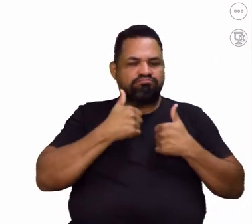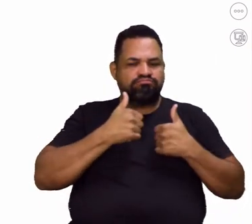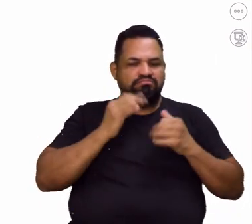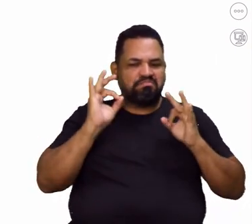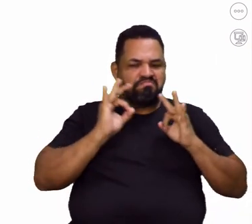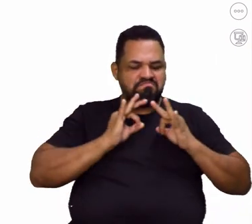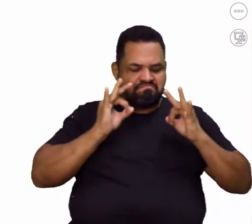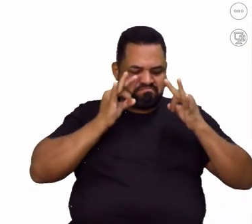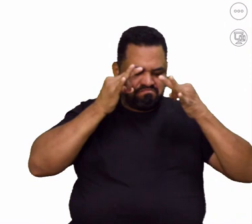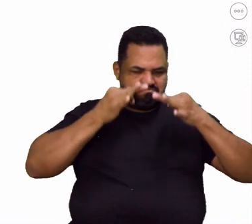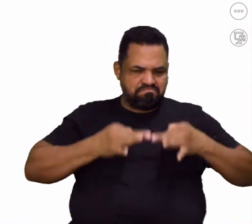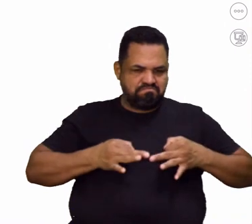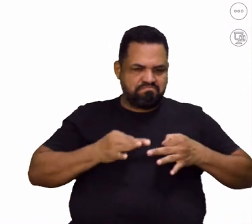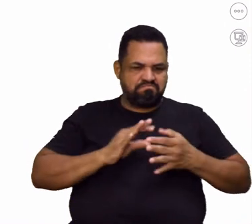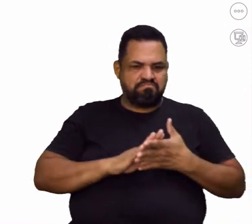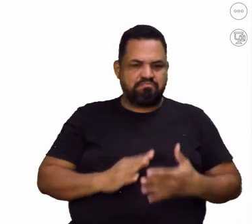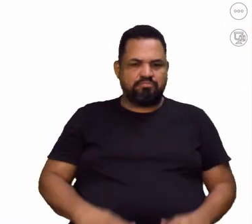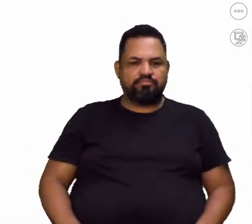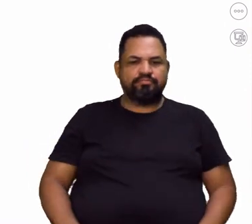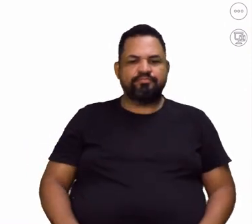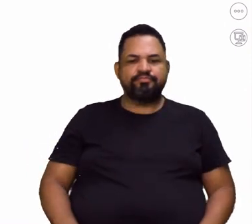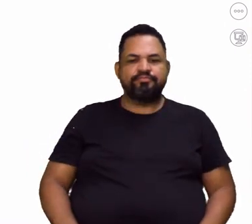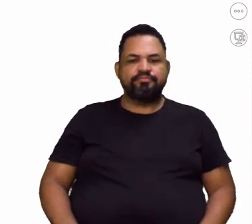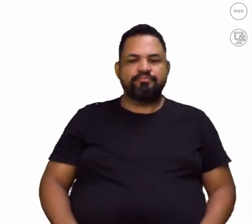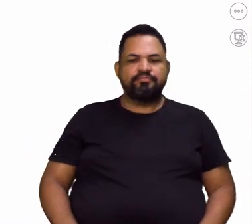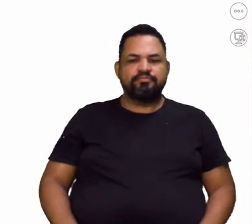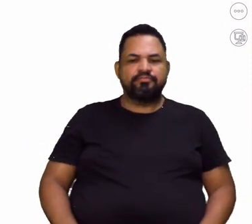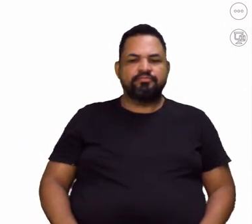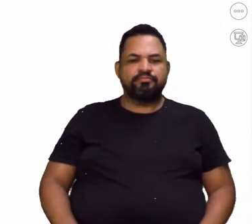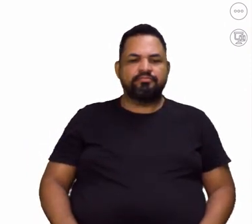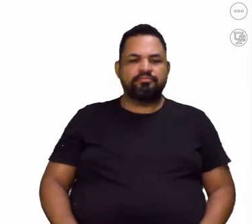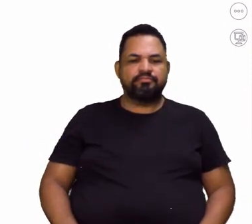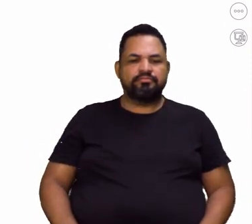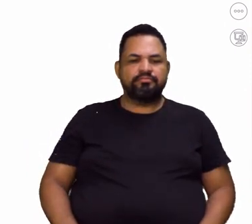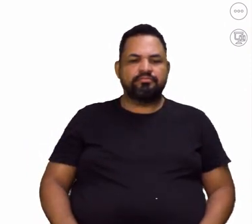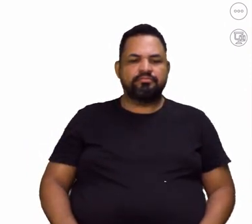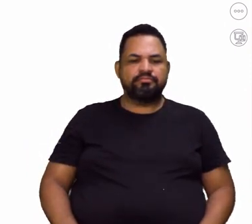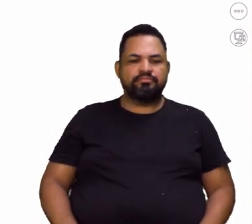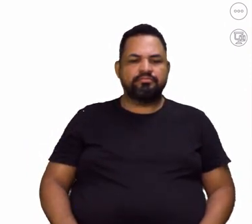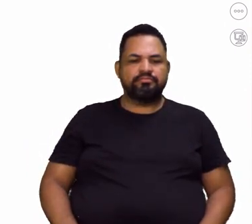variante popular? Que luxo, é super nobre.